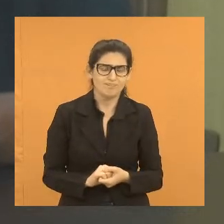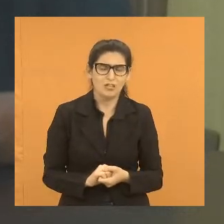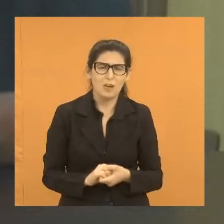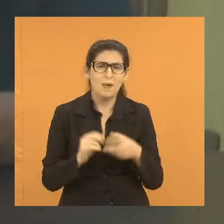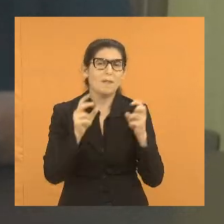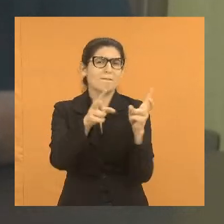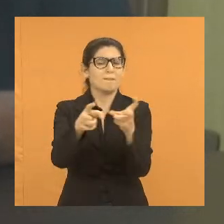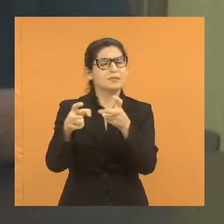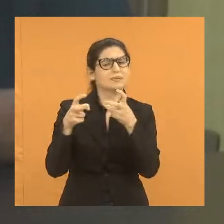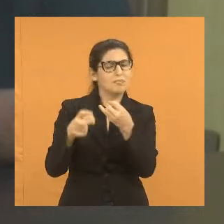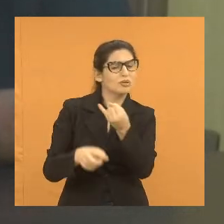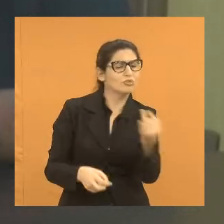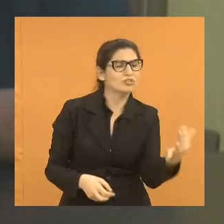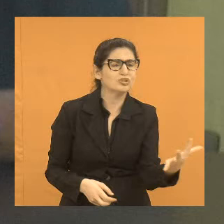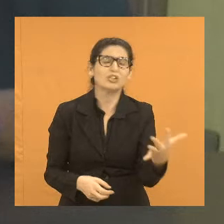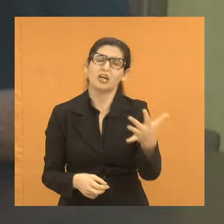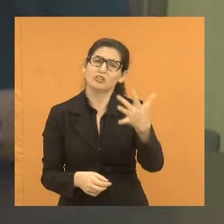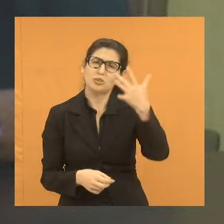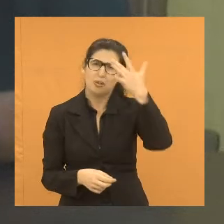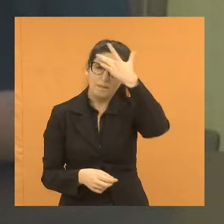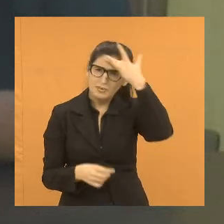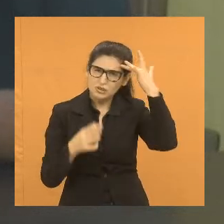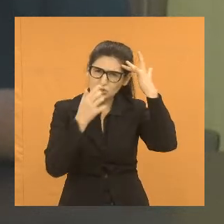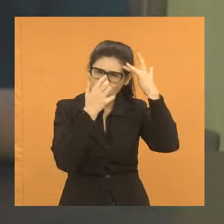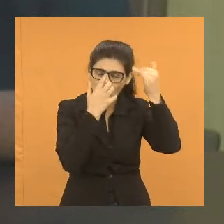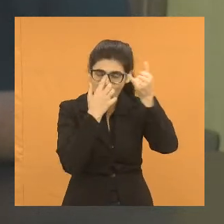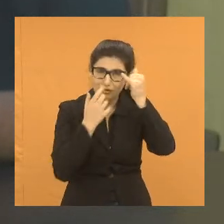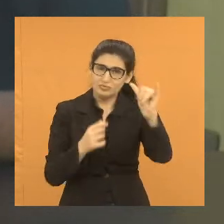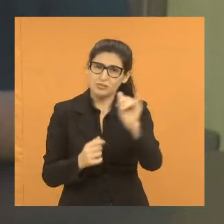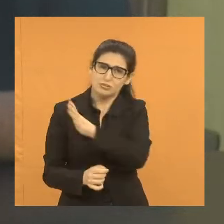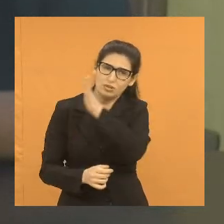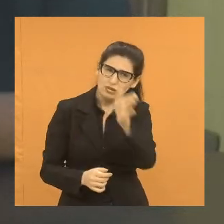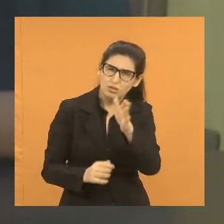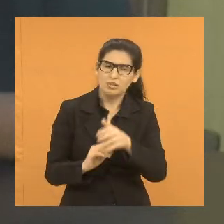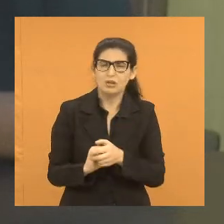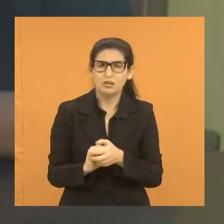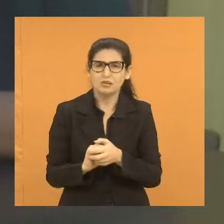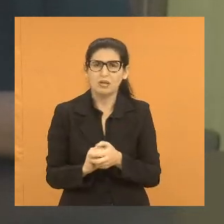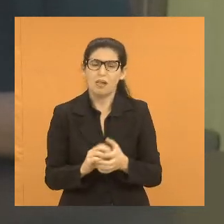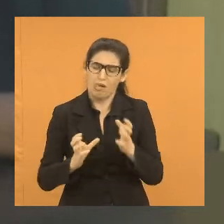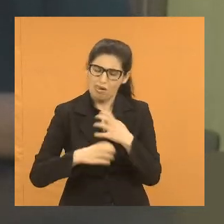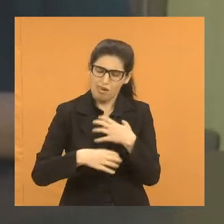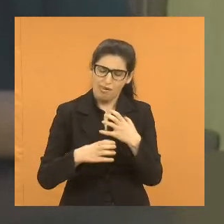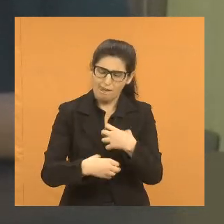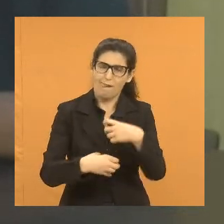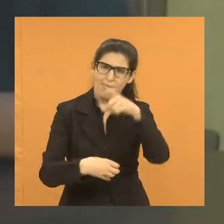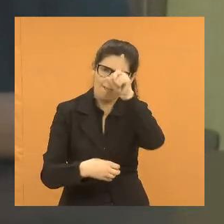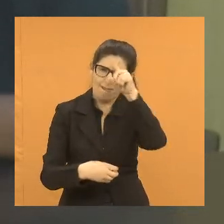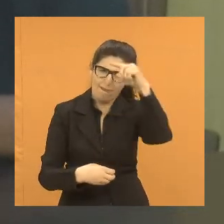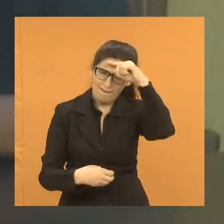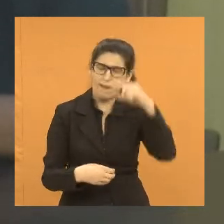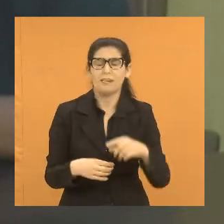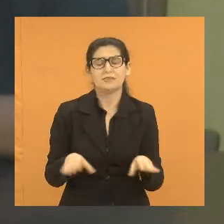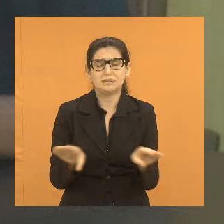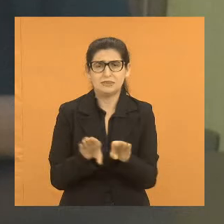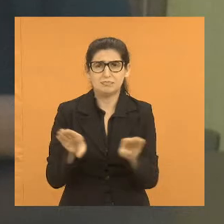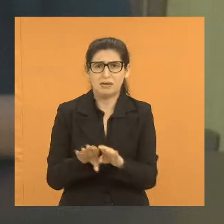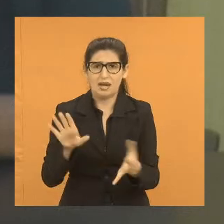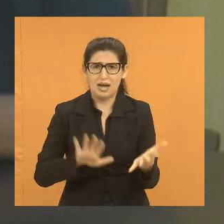demanda reprimida, principalmente em consulta e também até às vezes